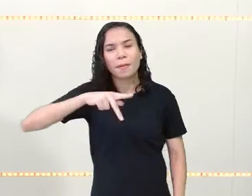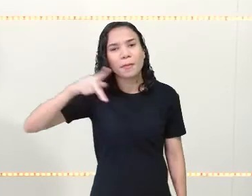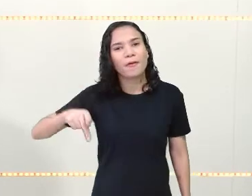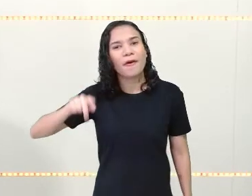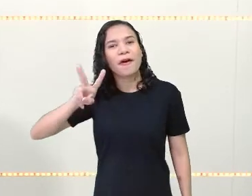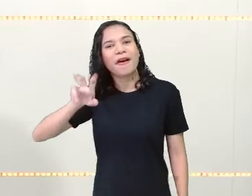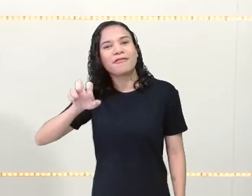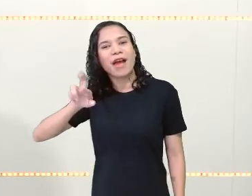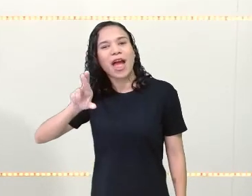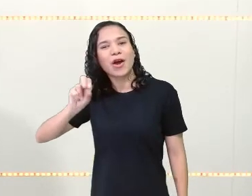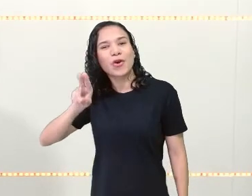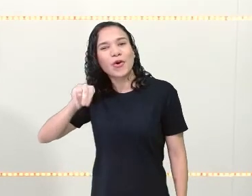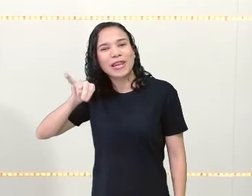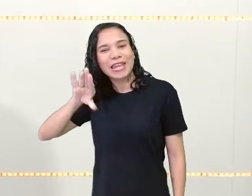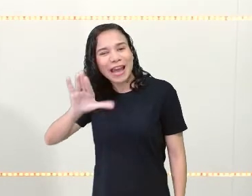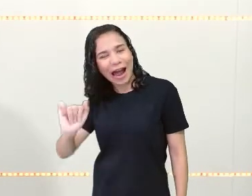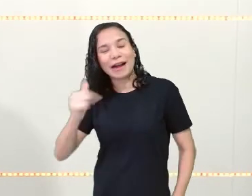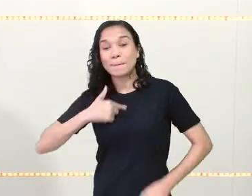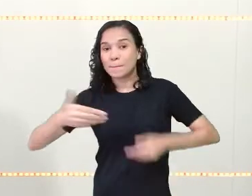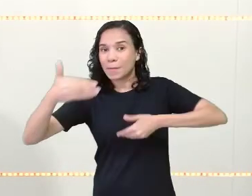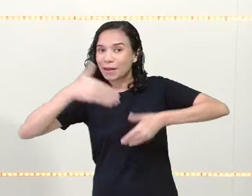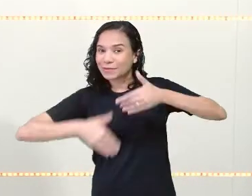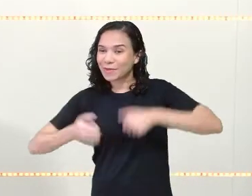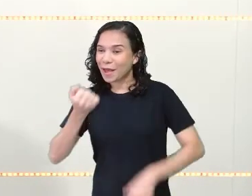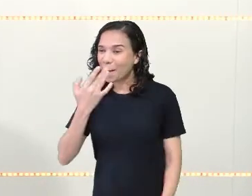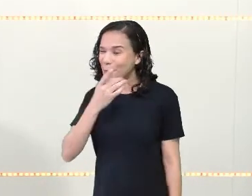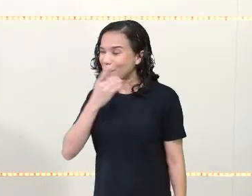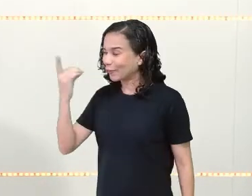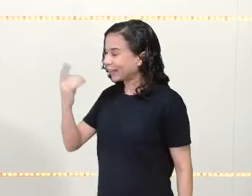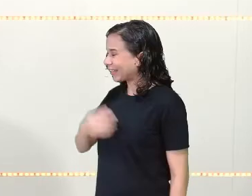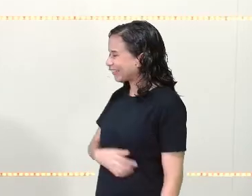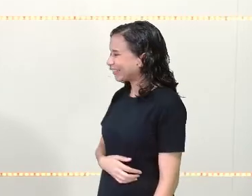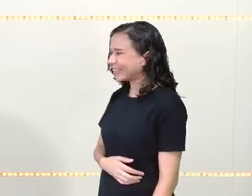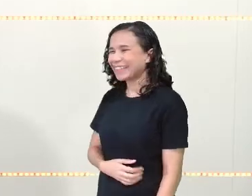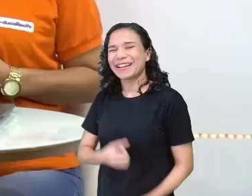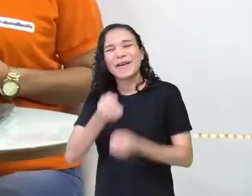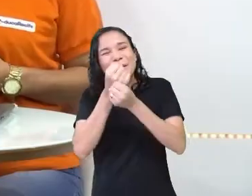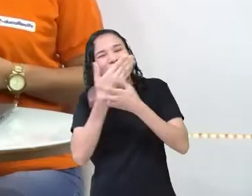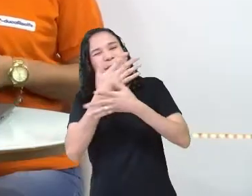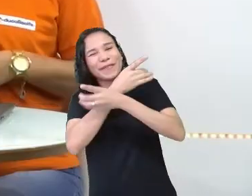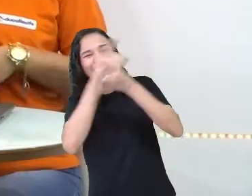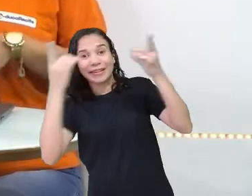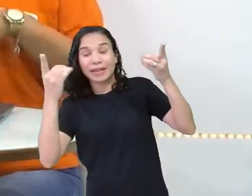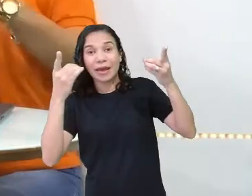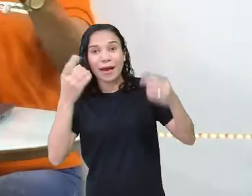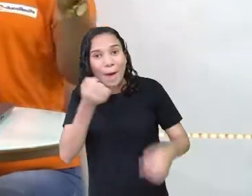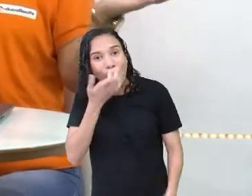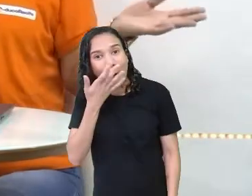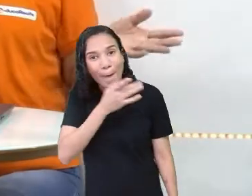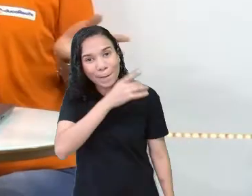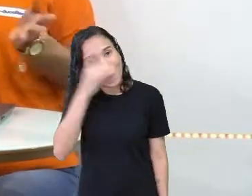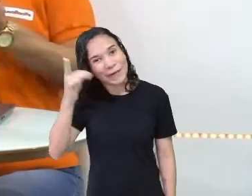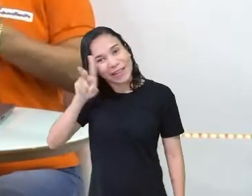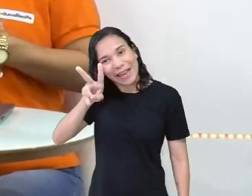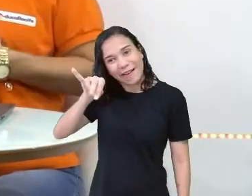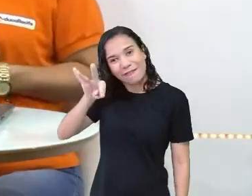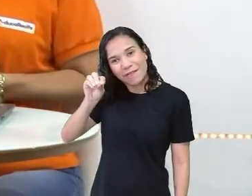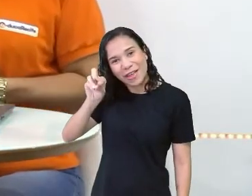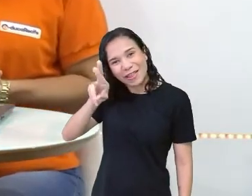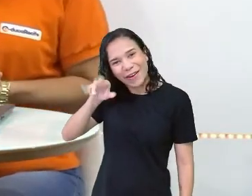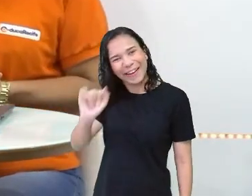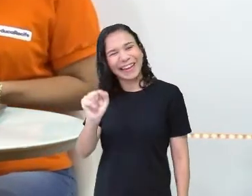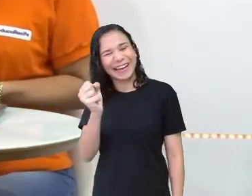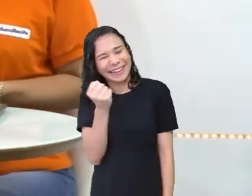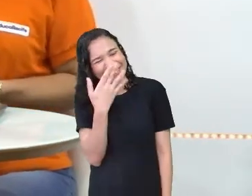está aí verificando a participação de vocês. Bom dia, professora. Bom dia, professora Esther, e bom dia, Vitória, que já nos deu bom